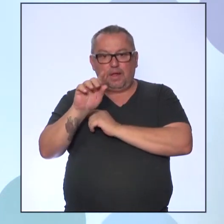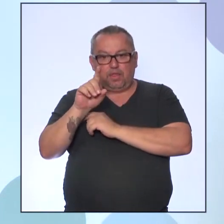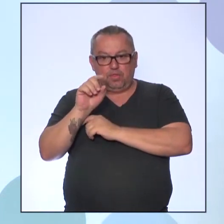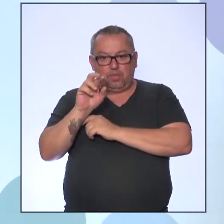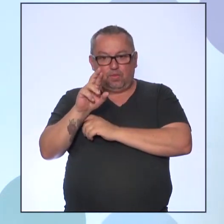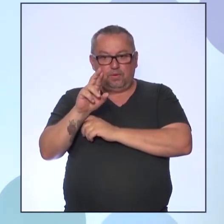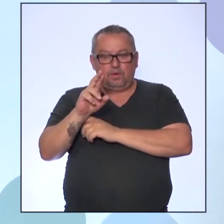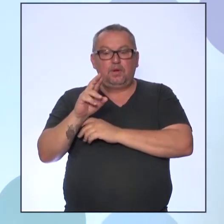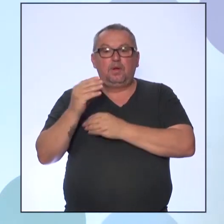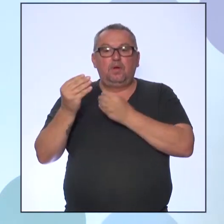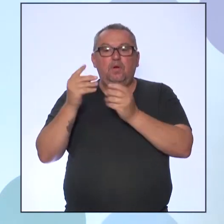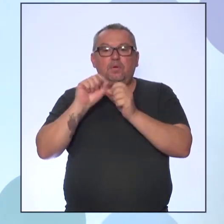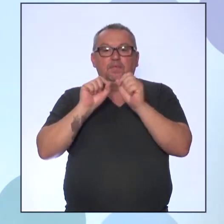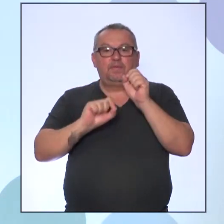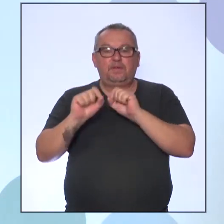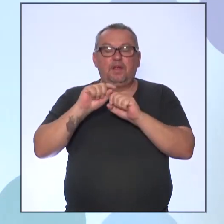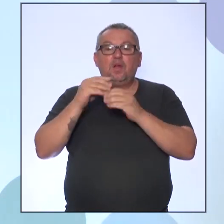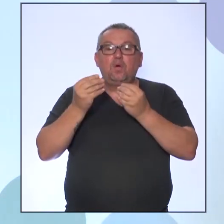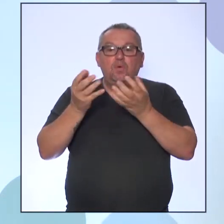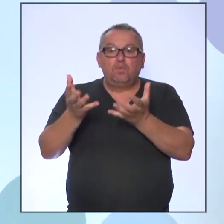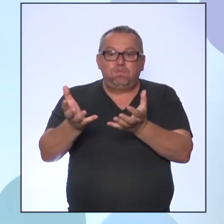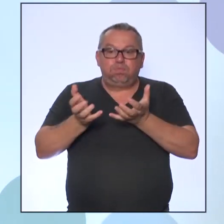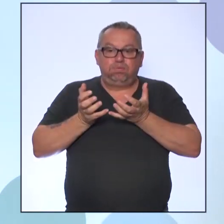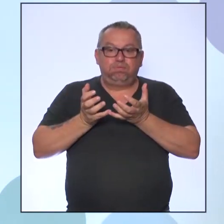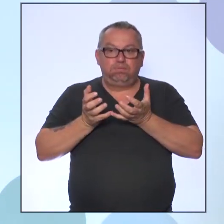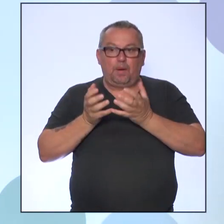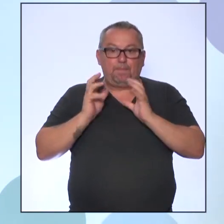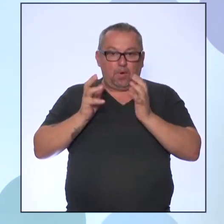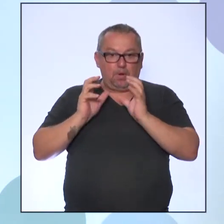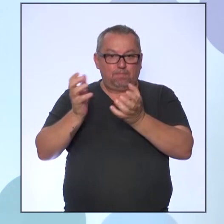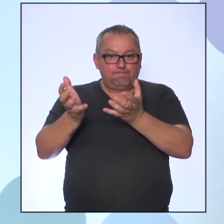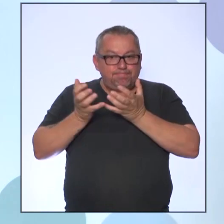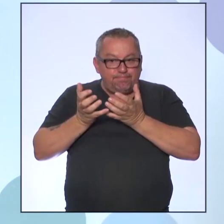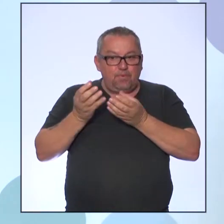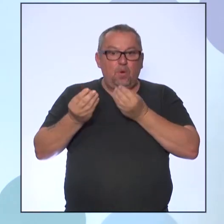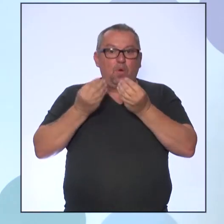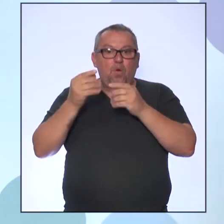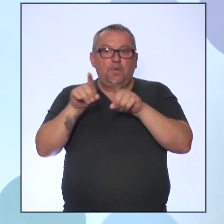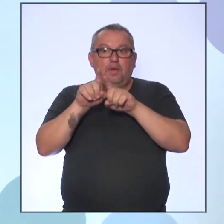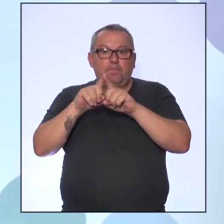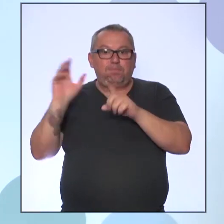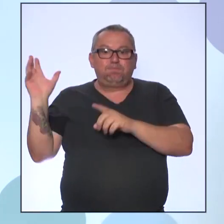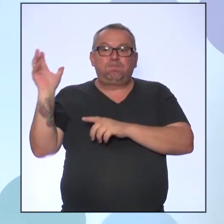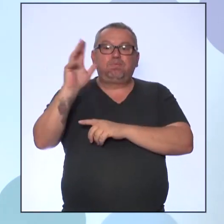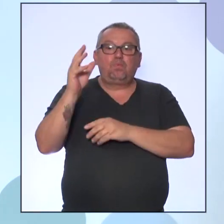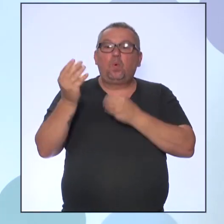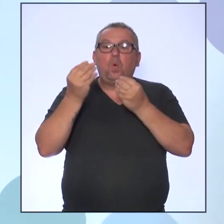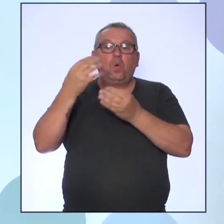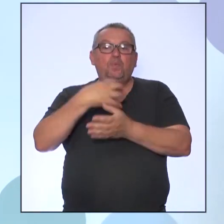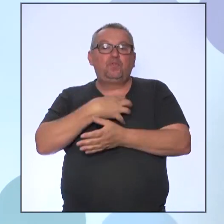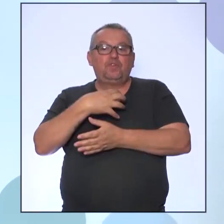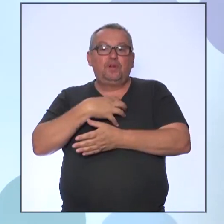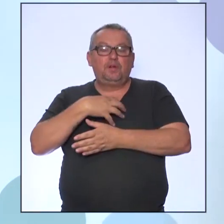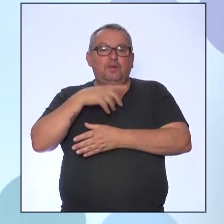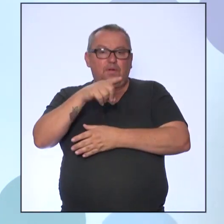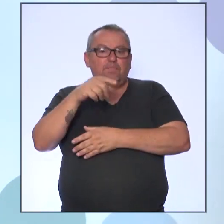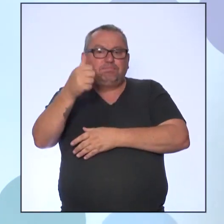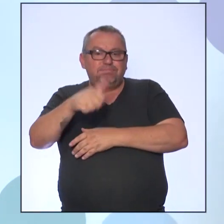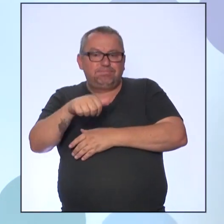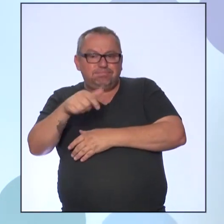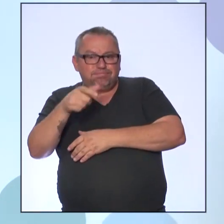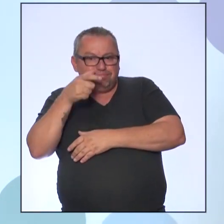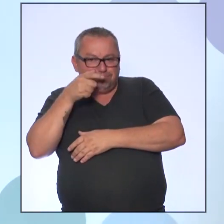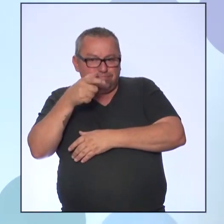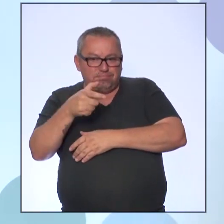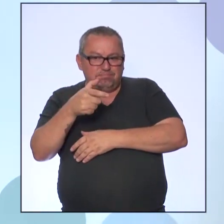forma de execução, por exemplo, da recepção, que tipos de arremesso eles realizam, que tipos de passe eles realizam, tá? E no atletismo,